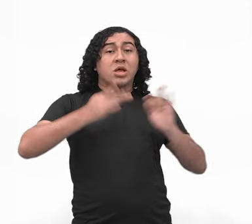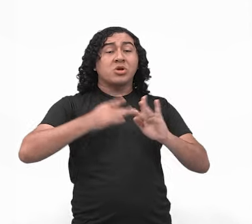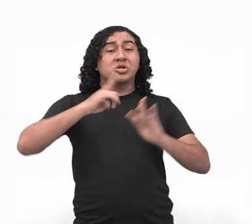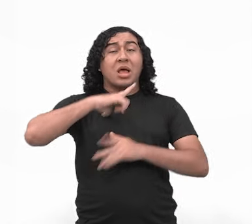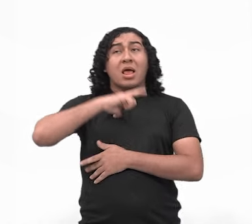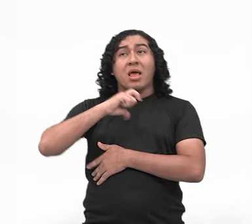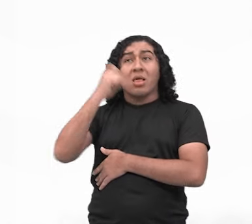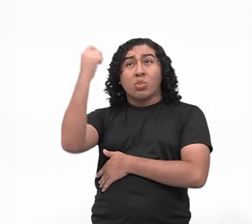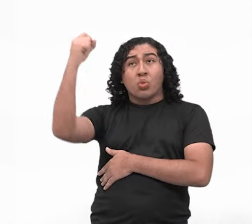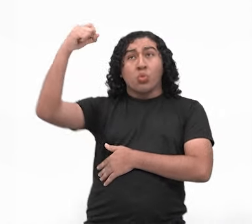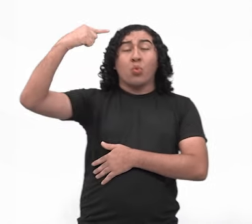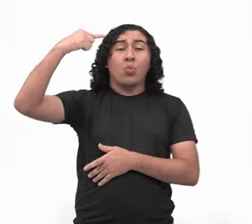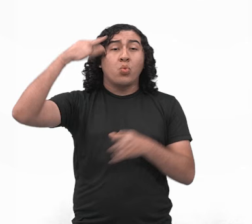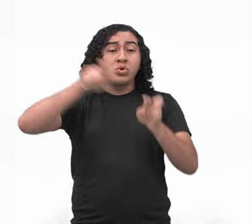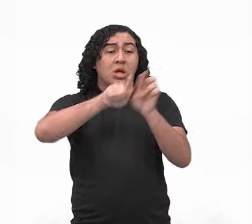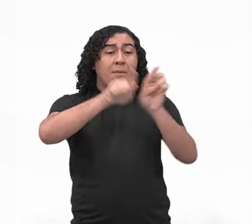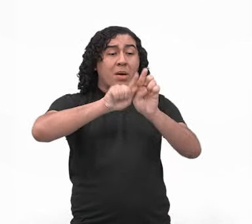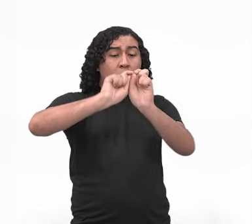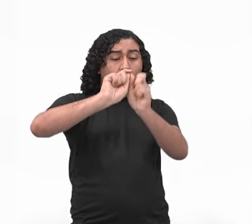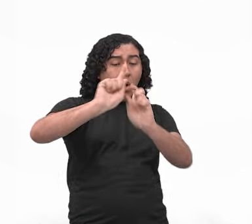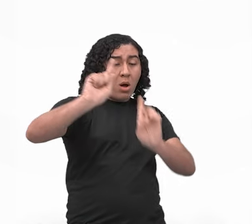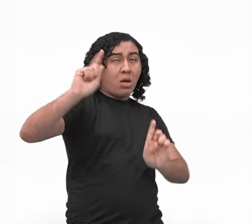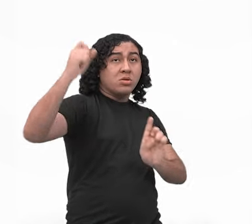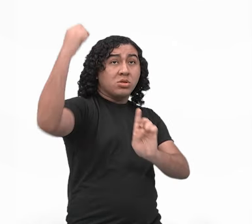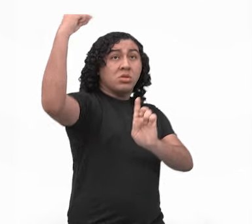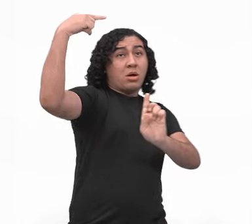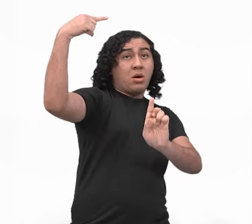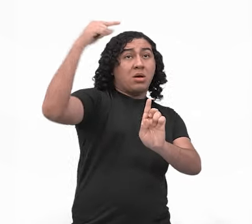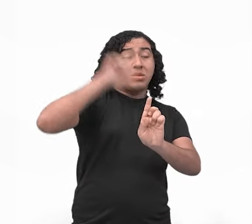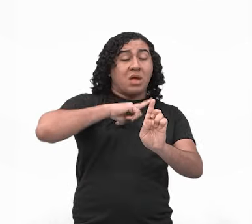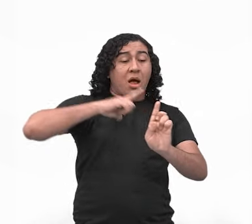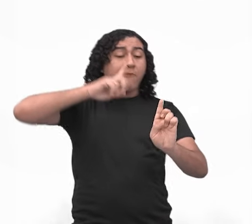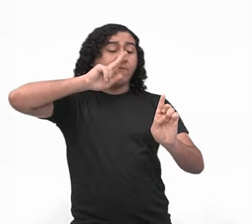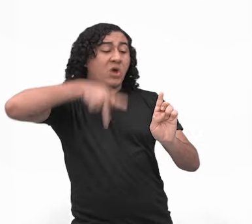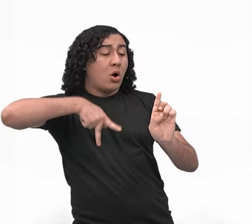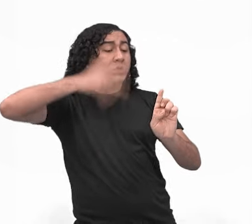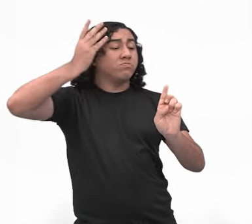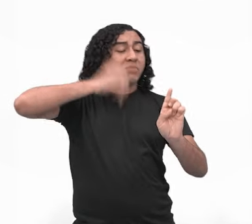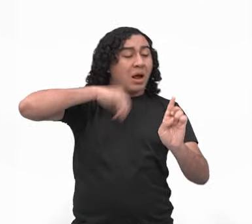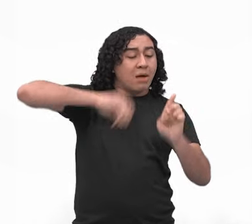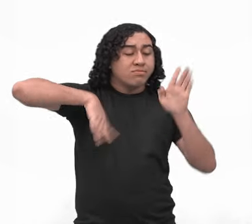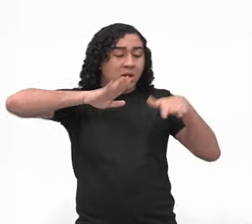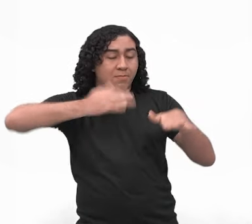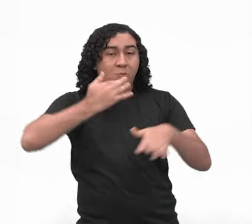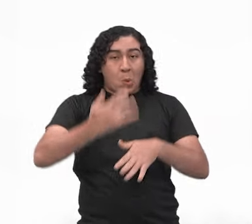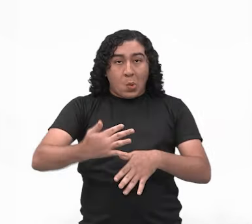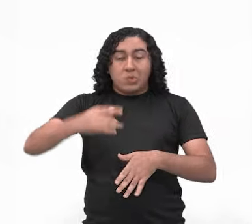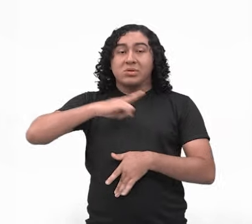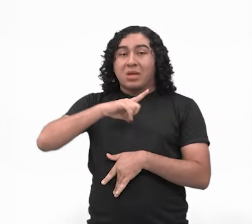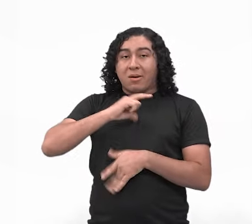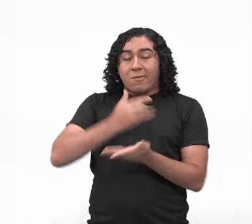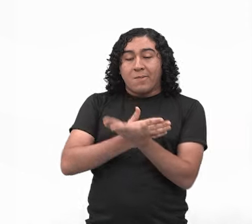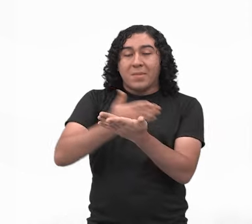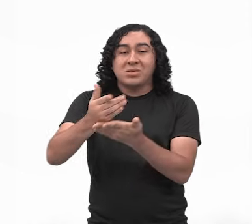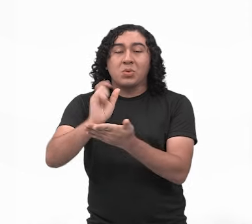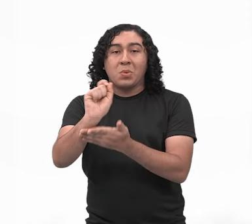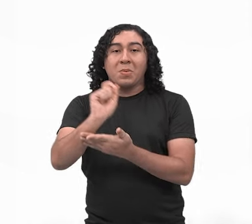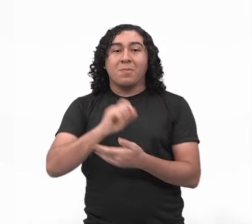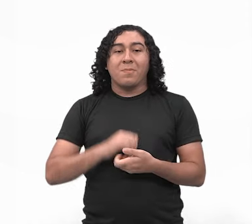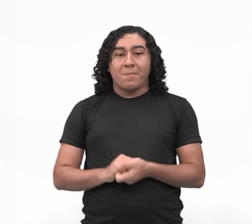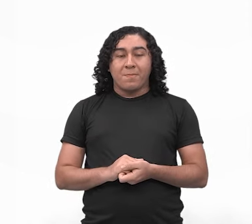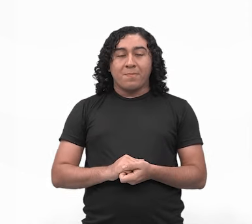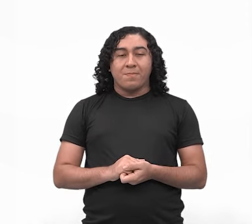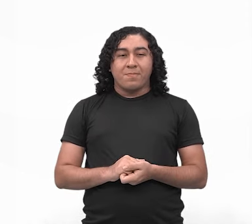a questão da intensidade da luz sobre o objeto, que era esse período, nós vamos entrar no modernismo, que é o início do século